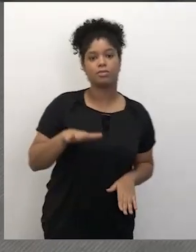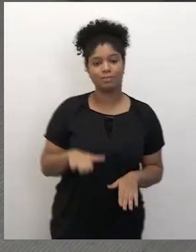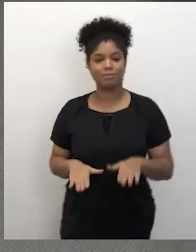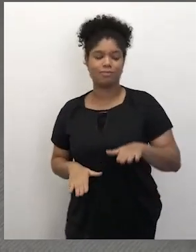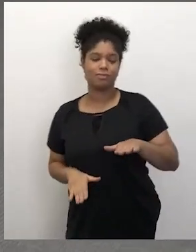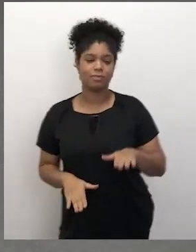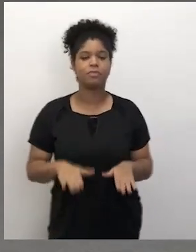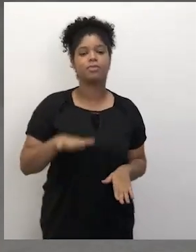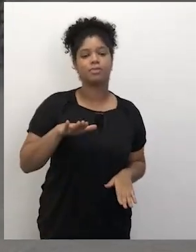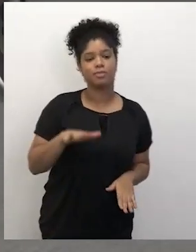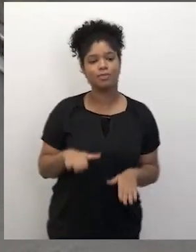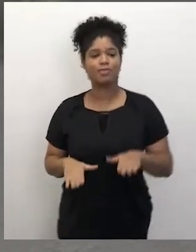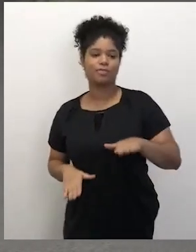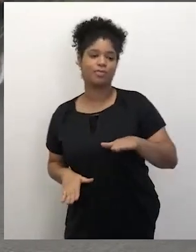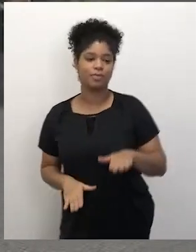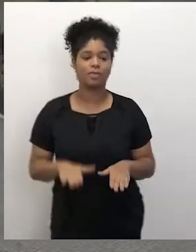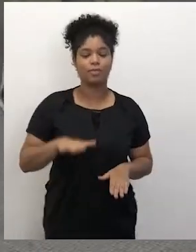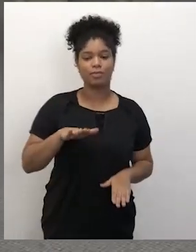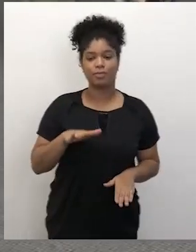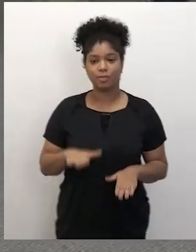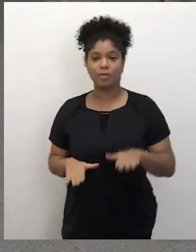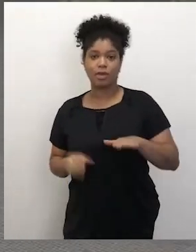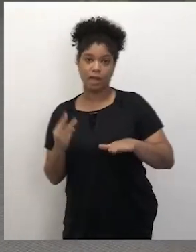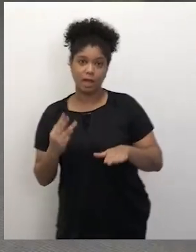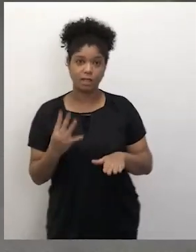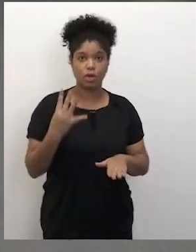Vamos lá. Três.